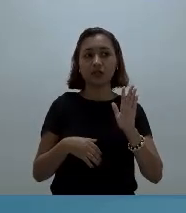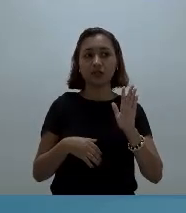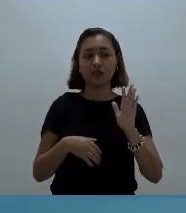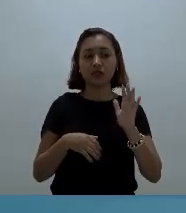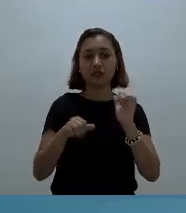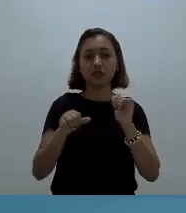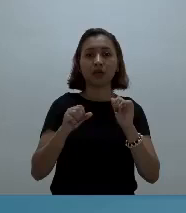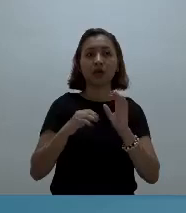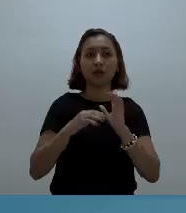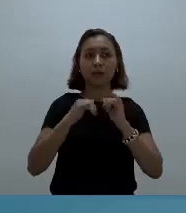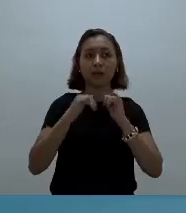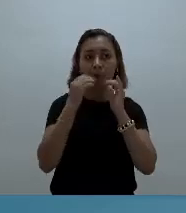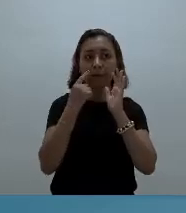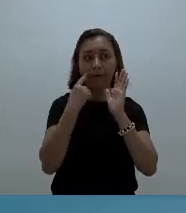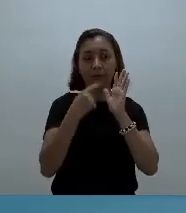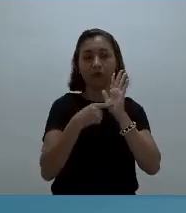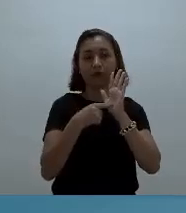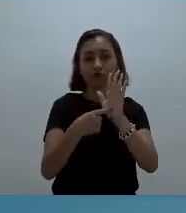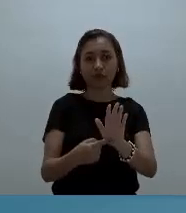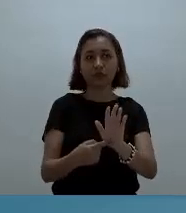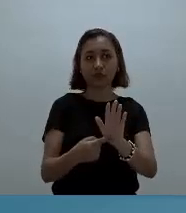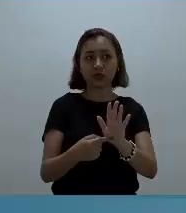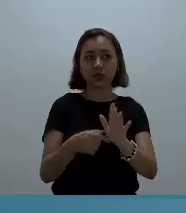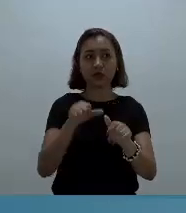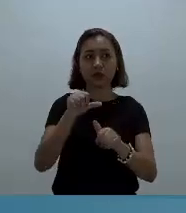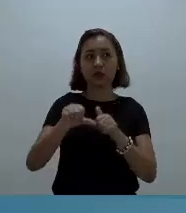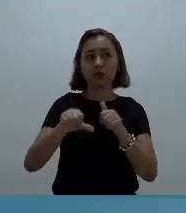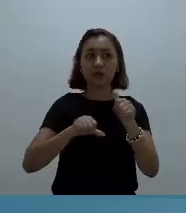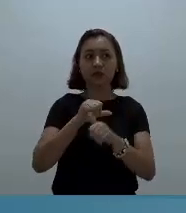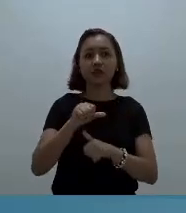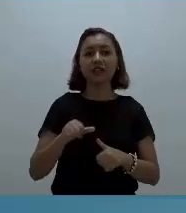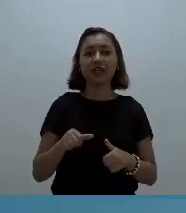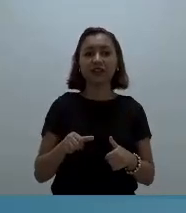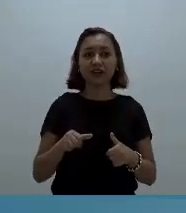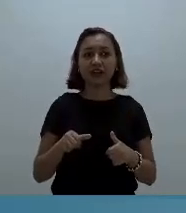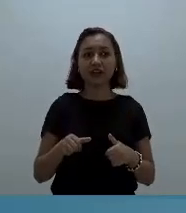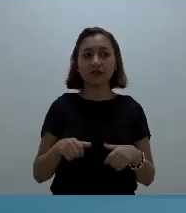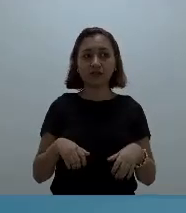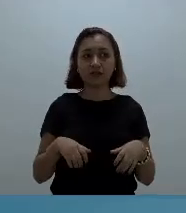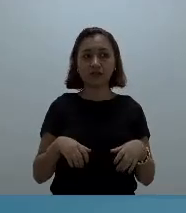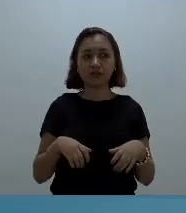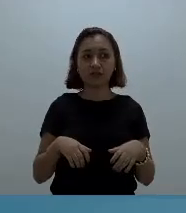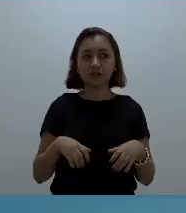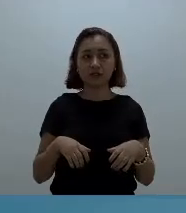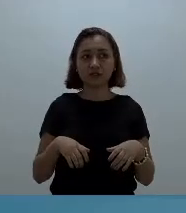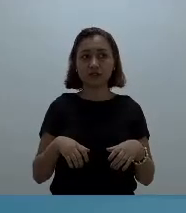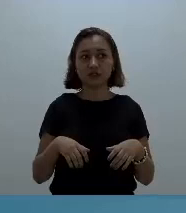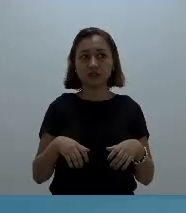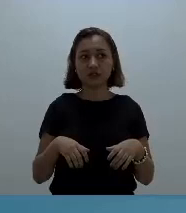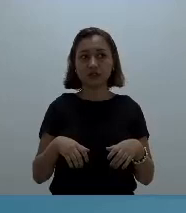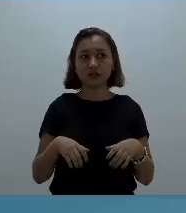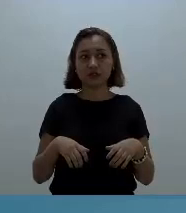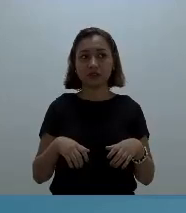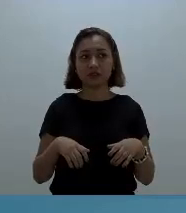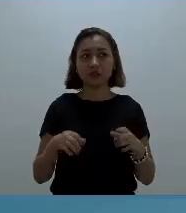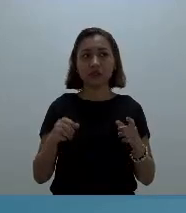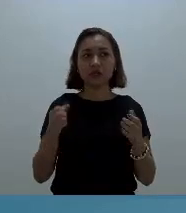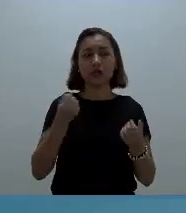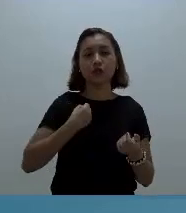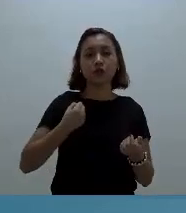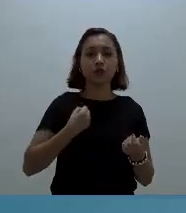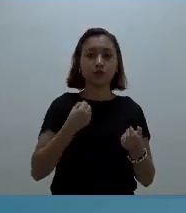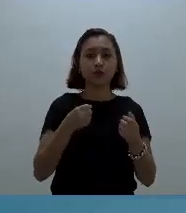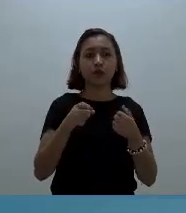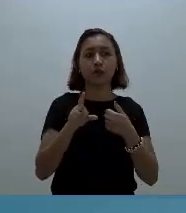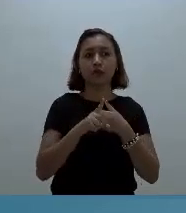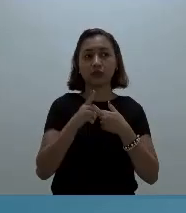interno do Tribunal de Justiça do Estado do Pará para adequá-lo às disposições contidas na Resolução nº 135,